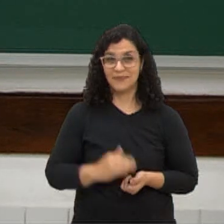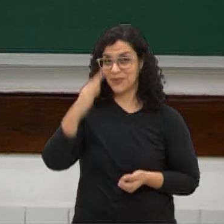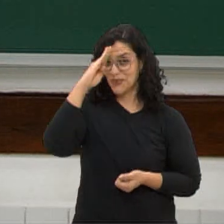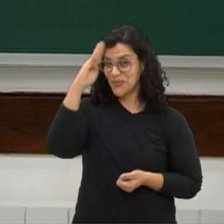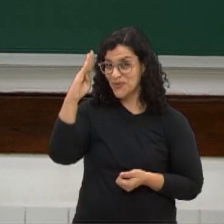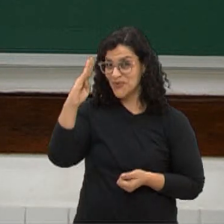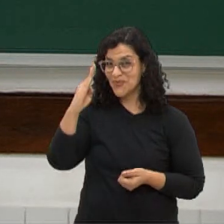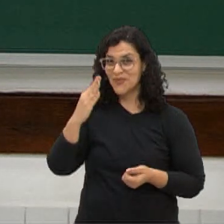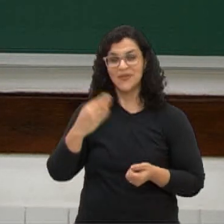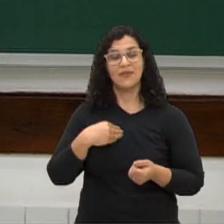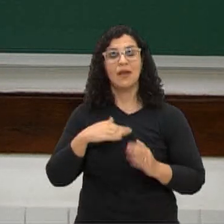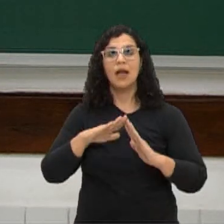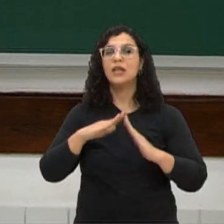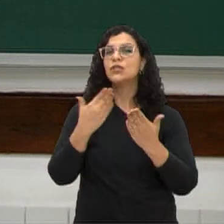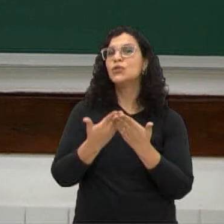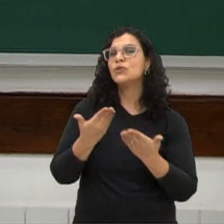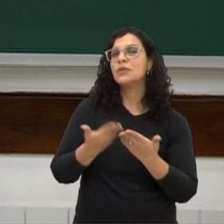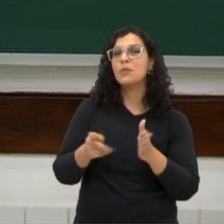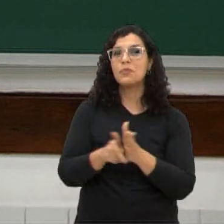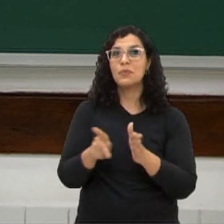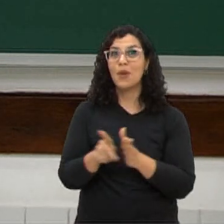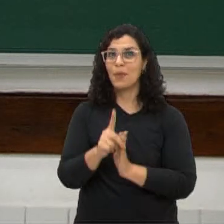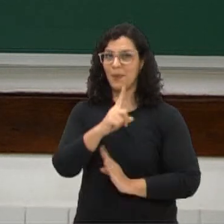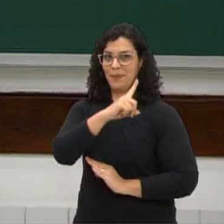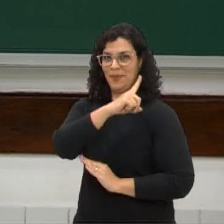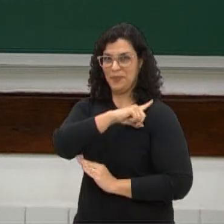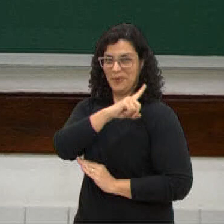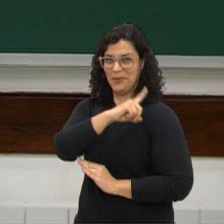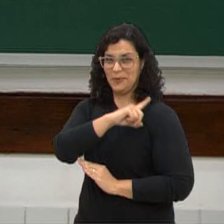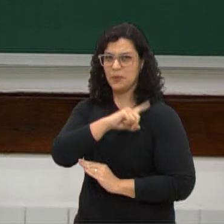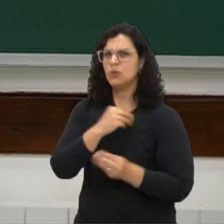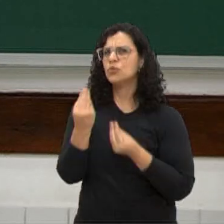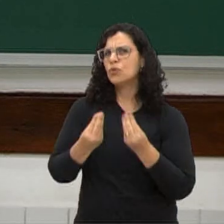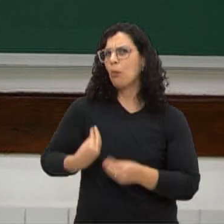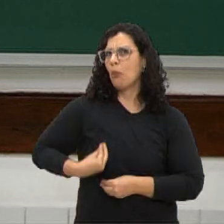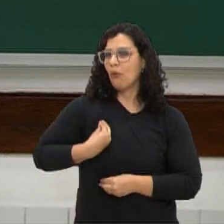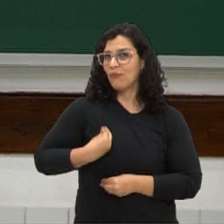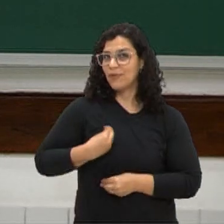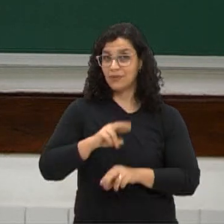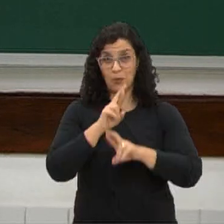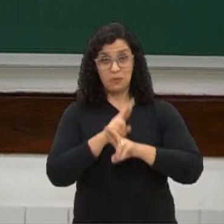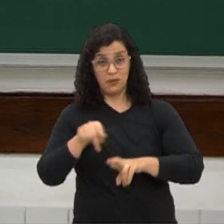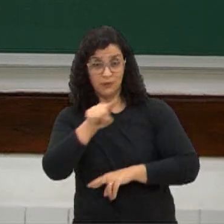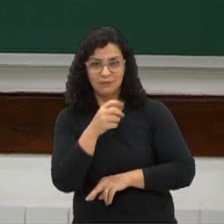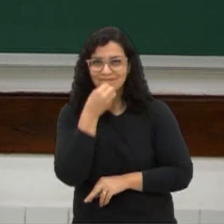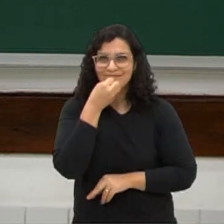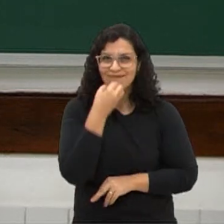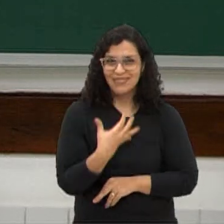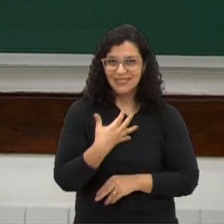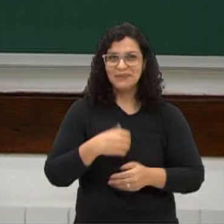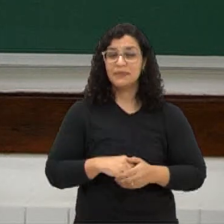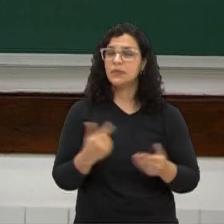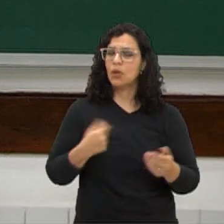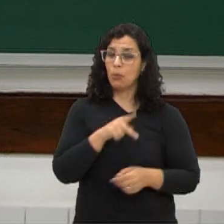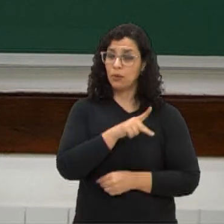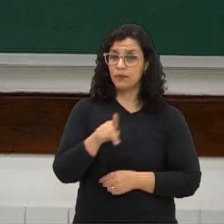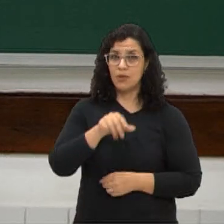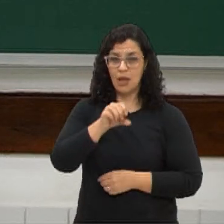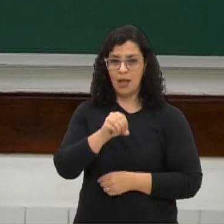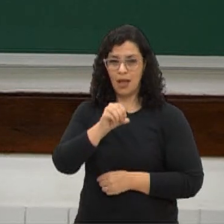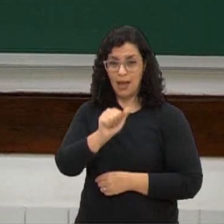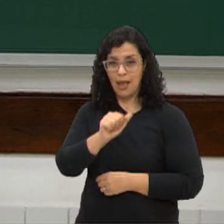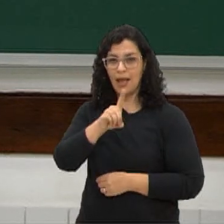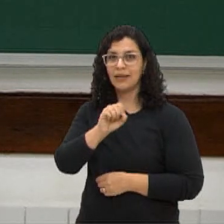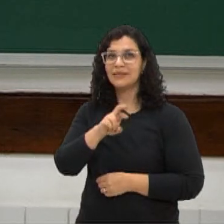Olá, estudiantes da primeira série da enseñanza média, como estão? Espero que todos vocês estejam bem. Eu sou a professora